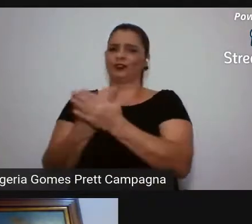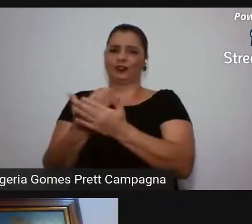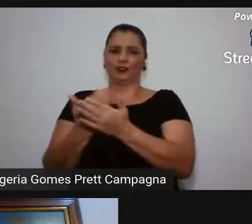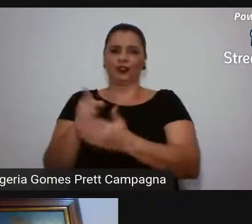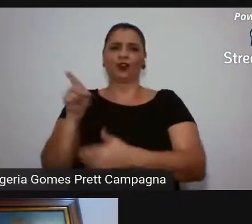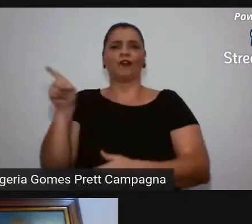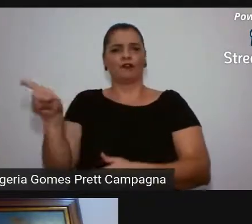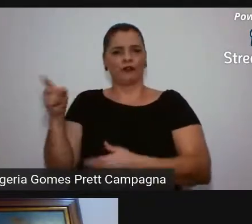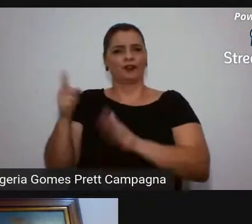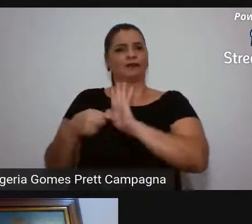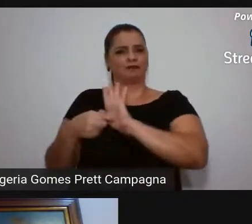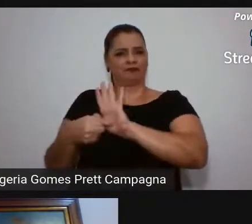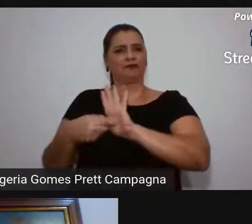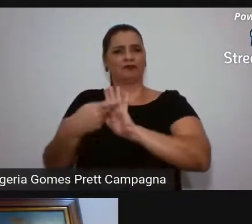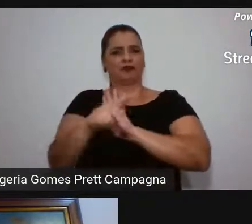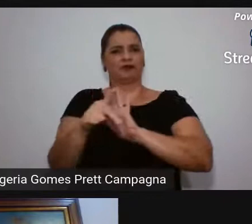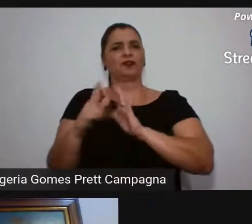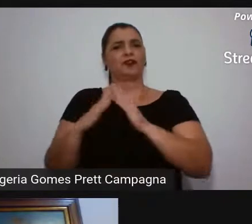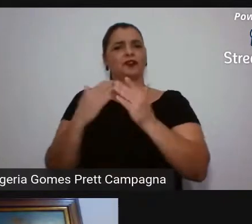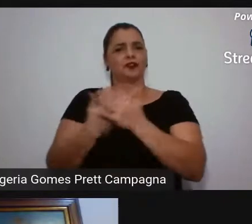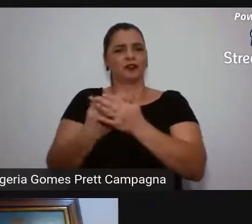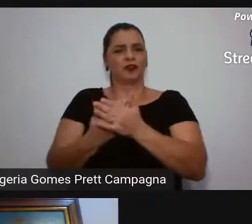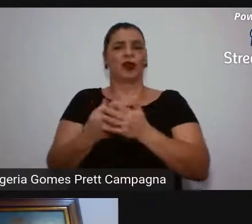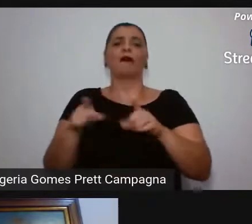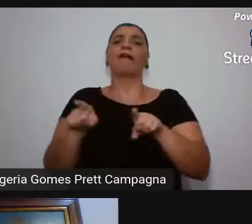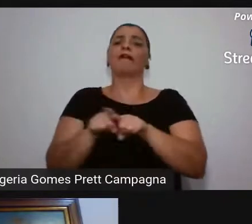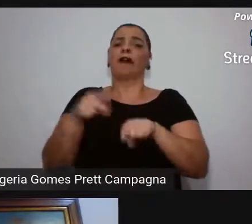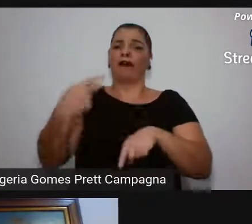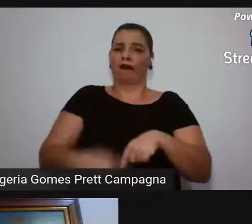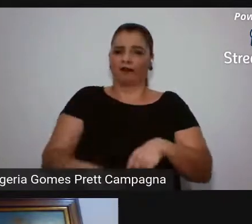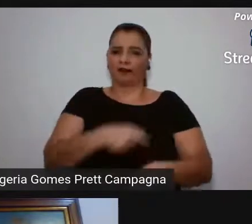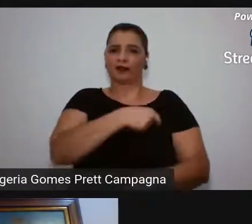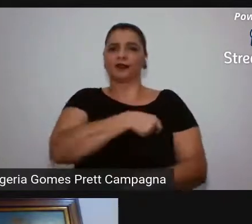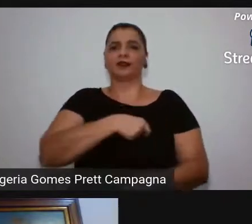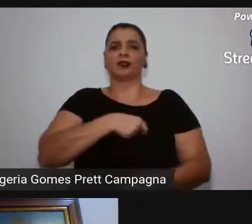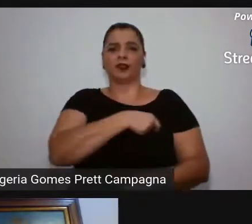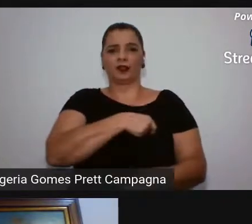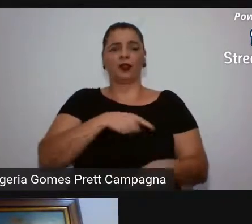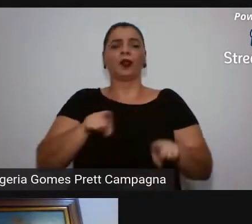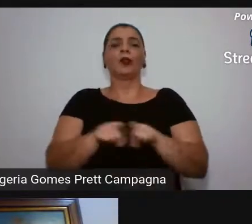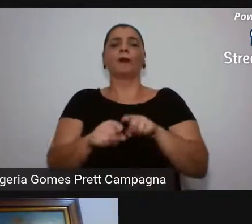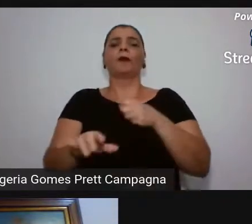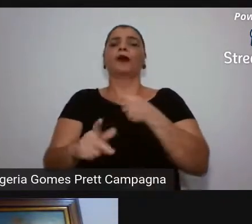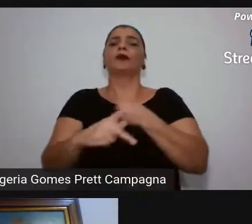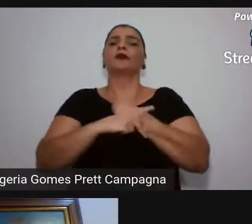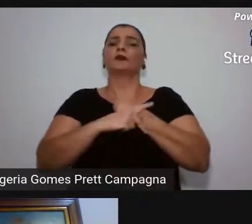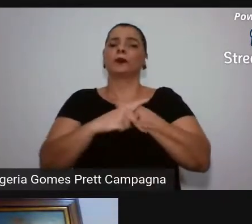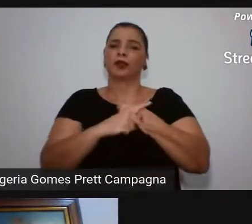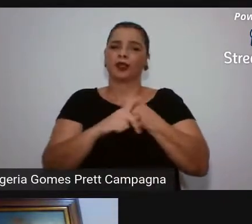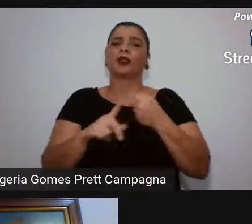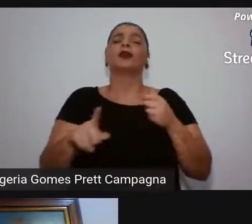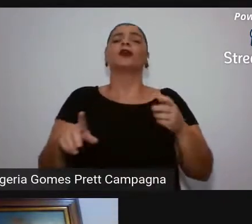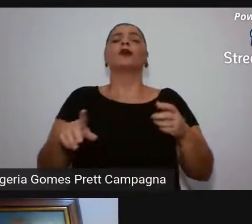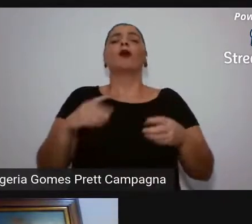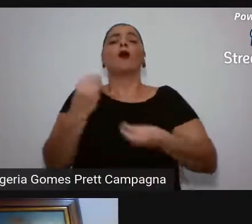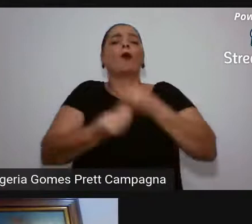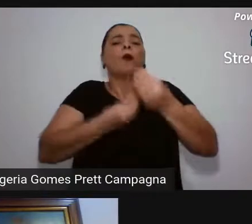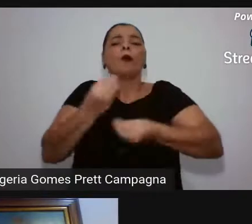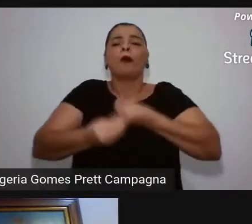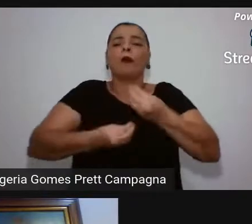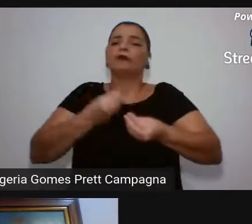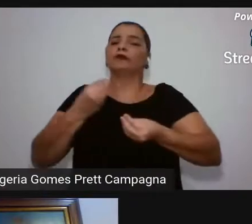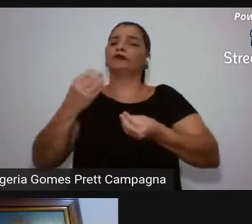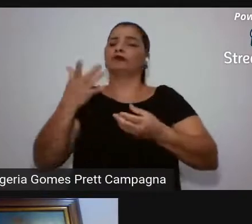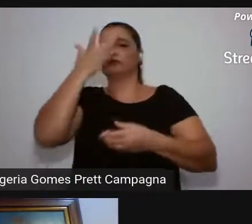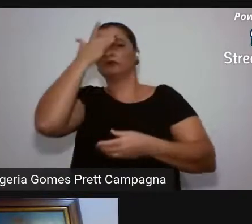mesmo mostrou, na sua escola, na Job Pimentel, aqui na Sedu Central, nas superintendências, com certeza, e como isso tem engajado